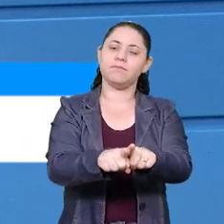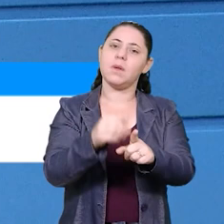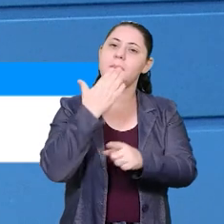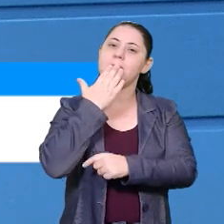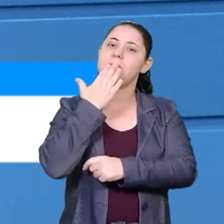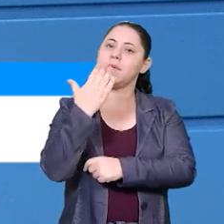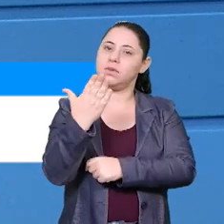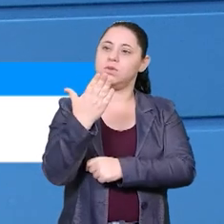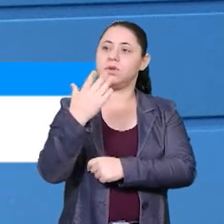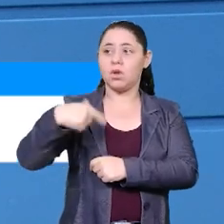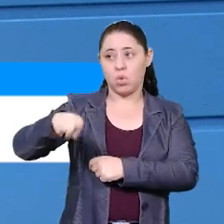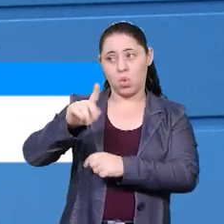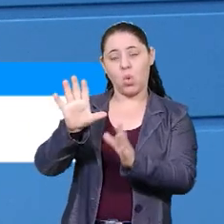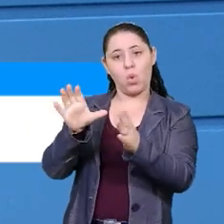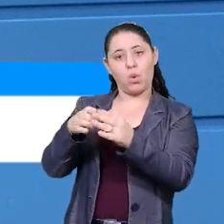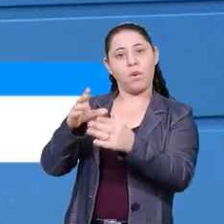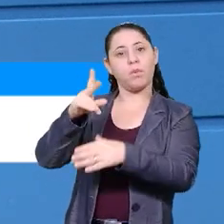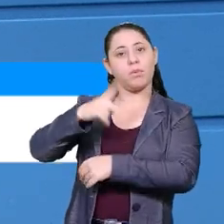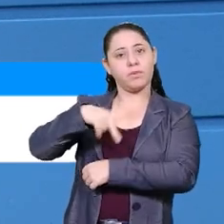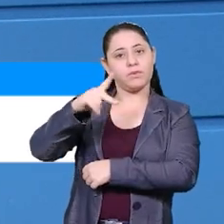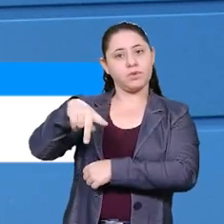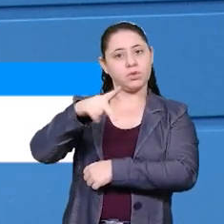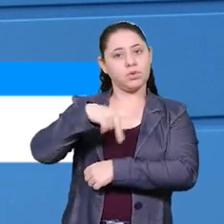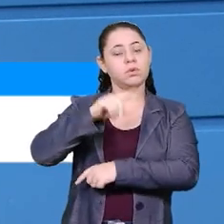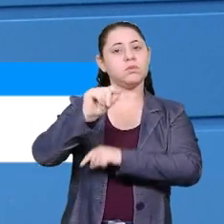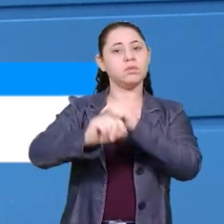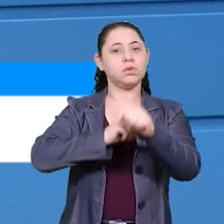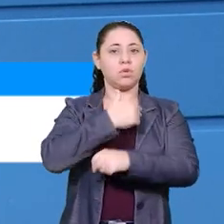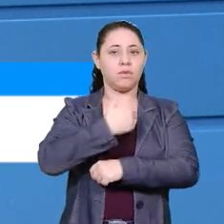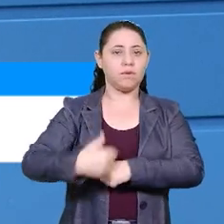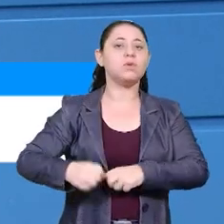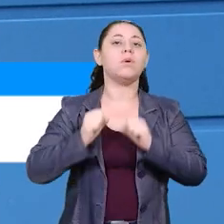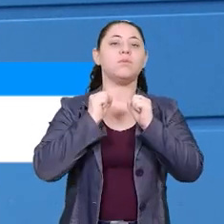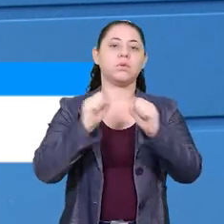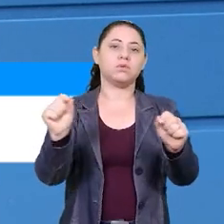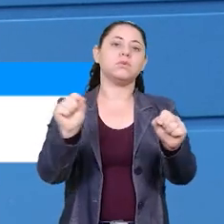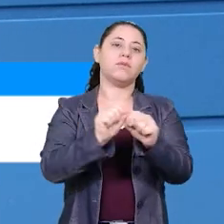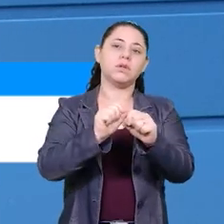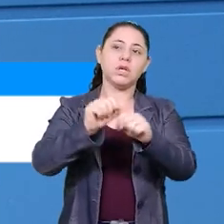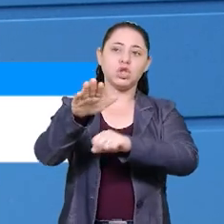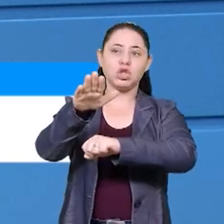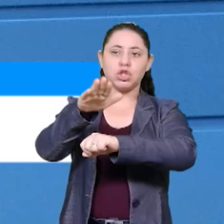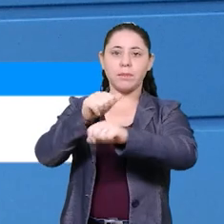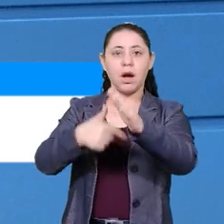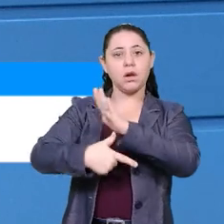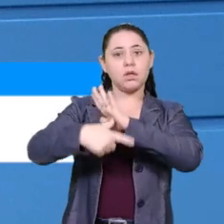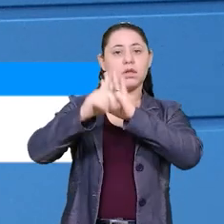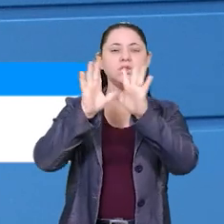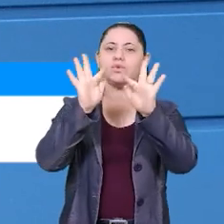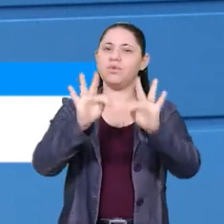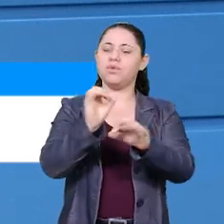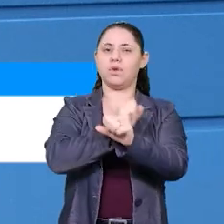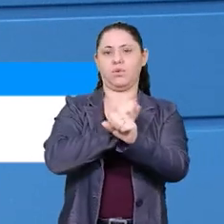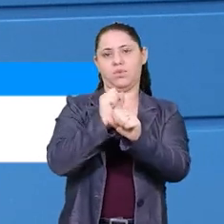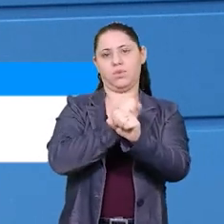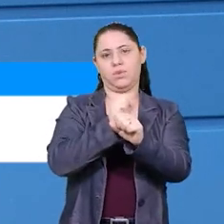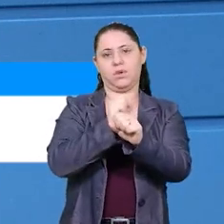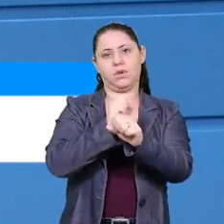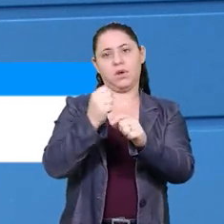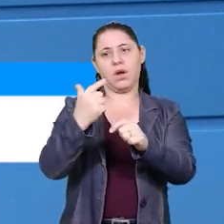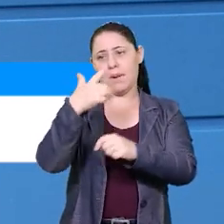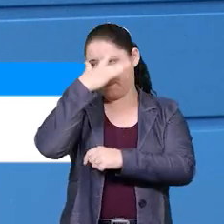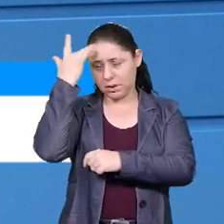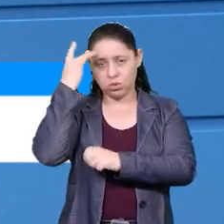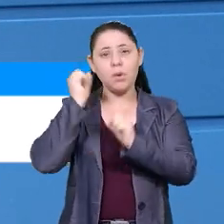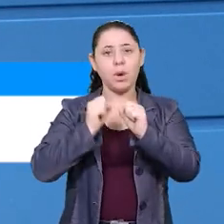empenhasse nesta reivindicação dos professores para que o governo possa fazer essa chamada antes